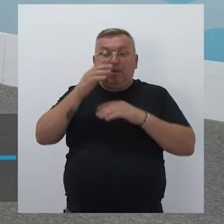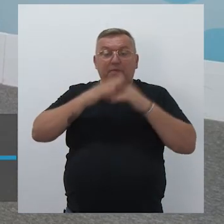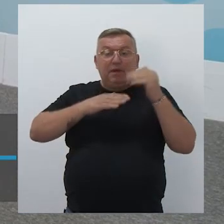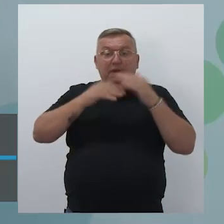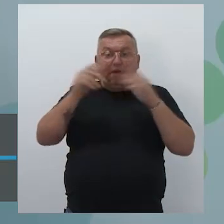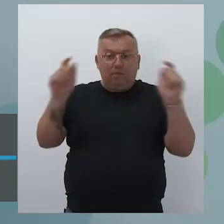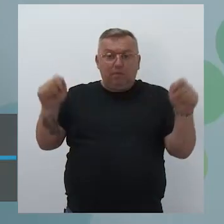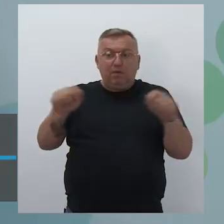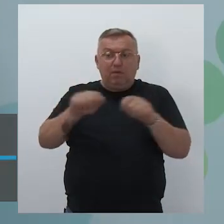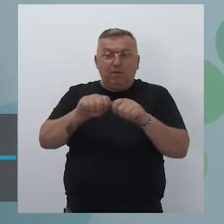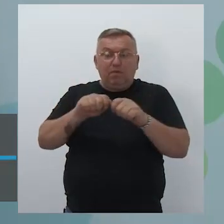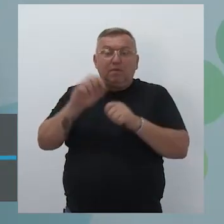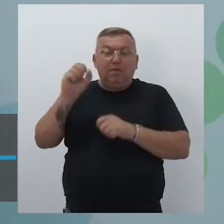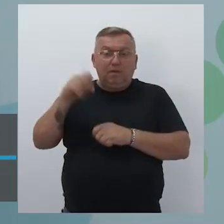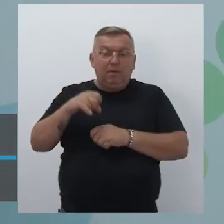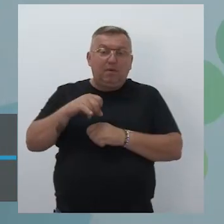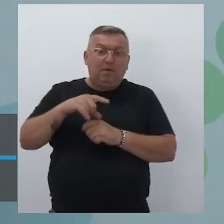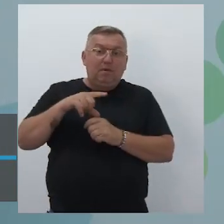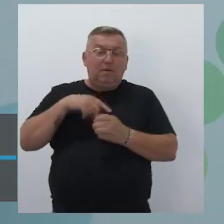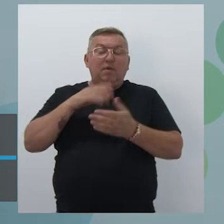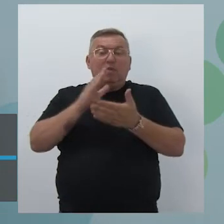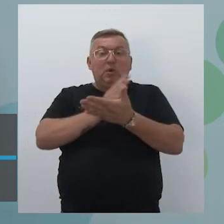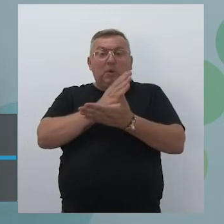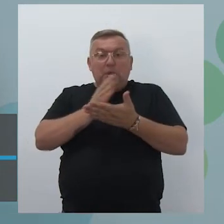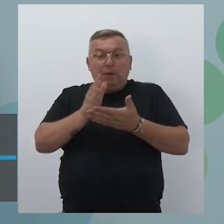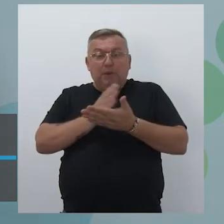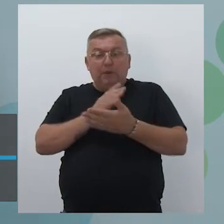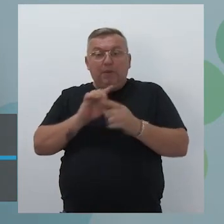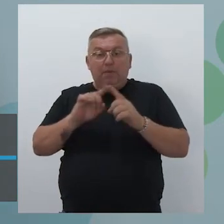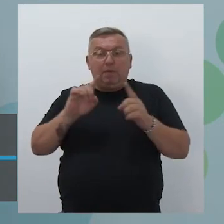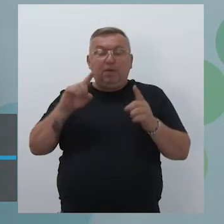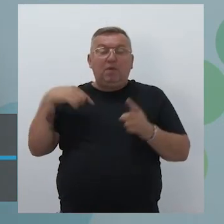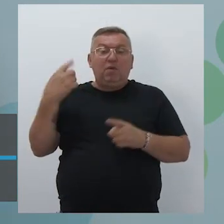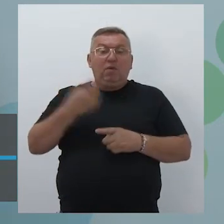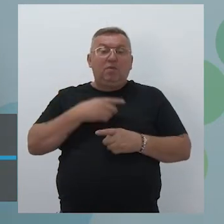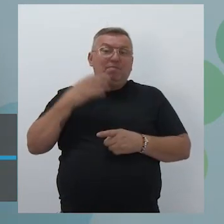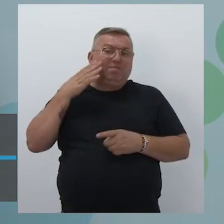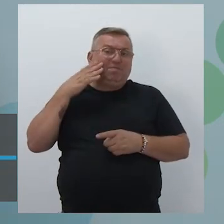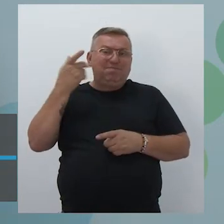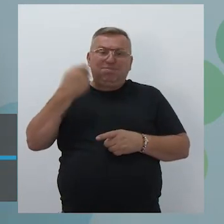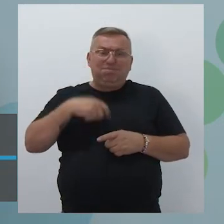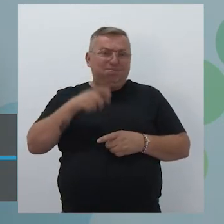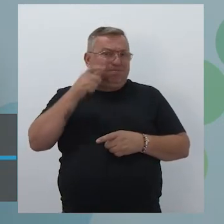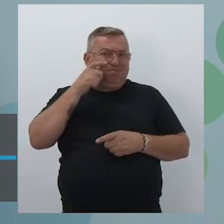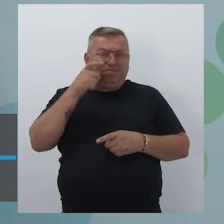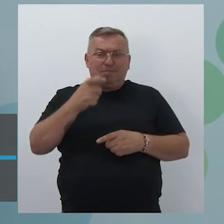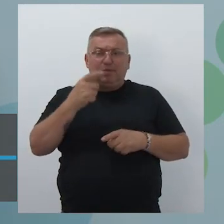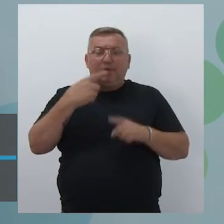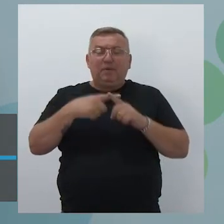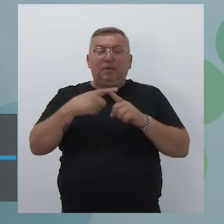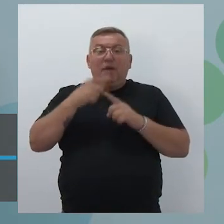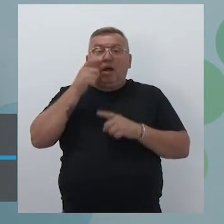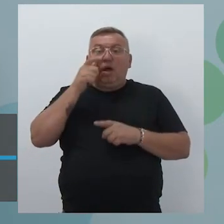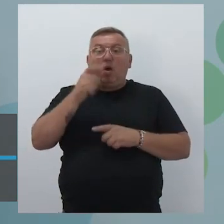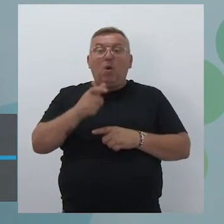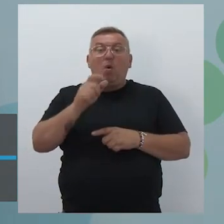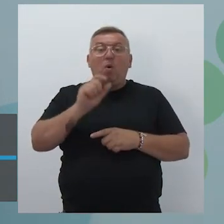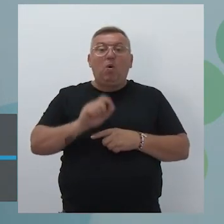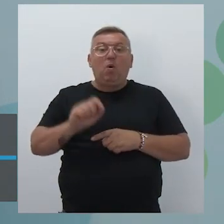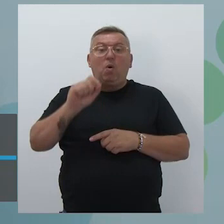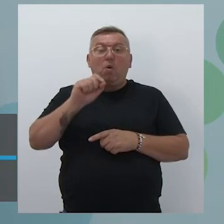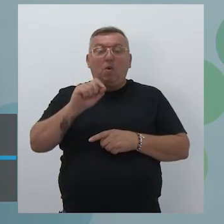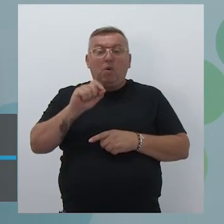ela poderia sim ser desdobrada, mas nós entendemos que não era interessante, que era interessante que